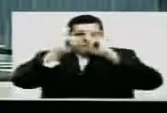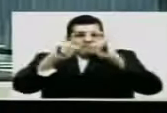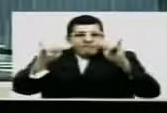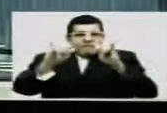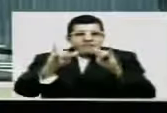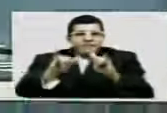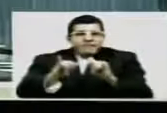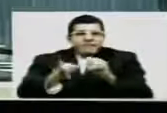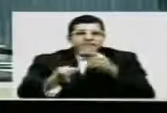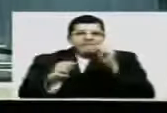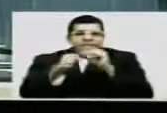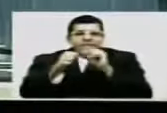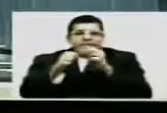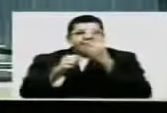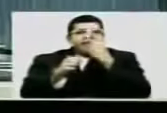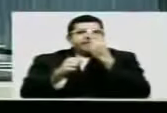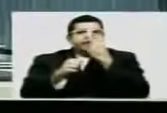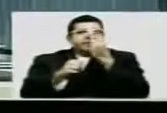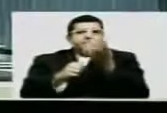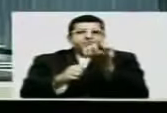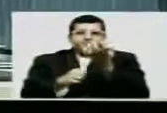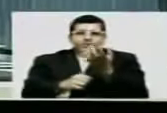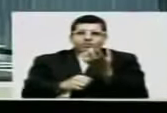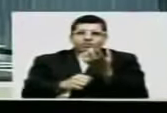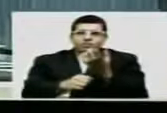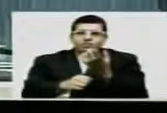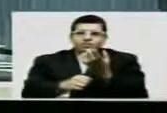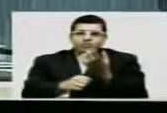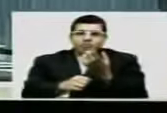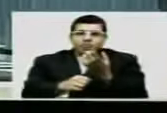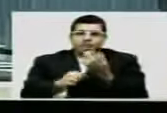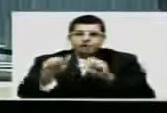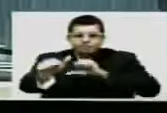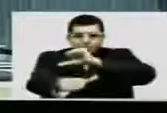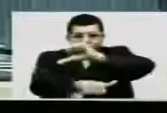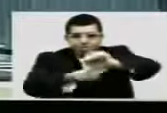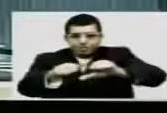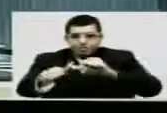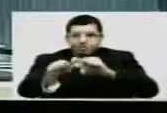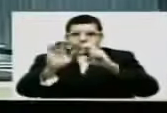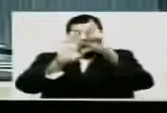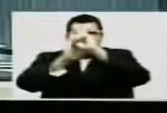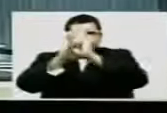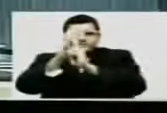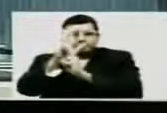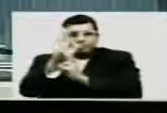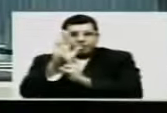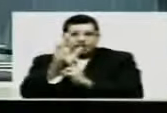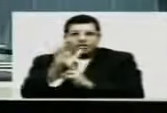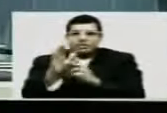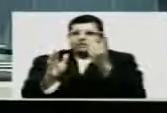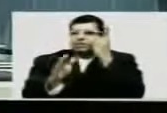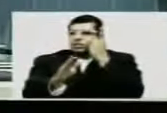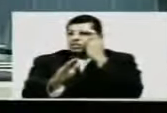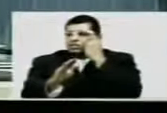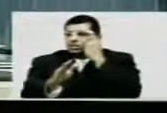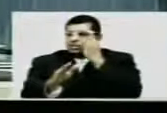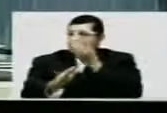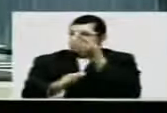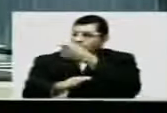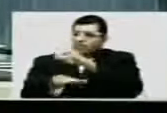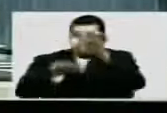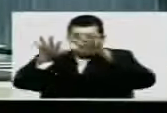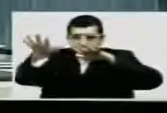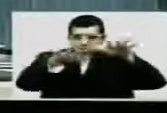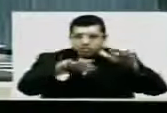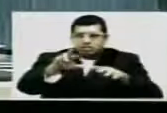divulga faz parecer que haveria uma mudança nas atuais regras de exploração e de